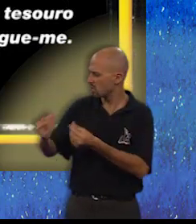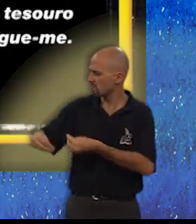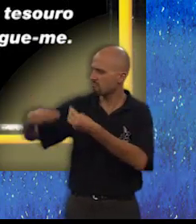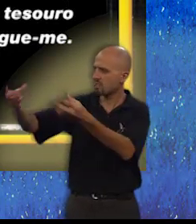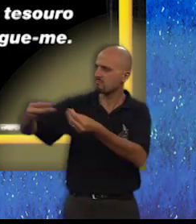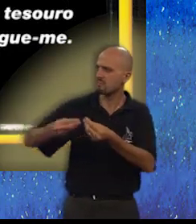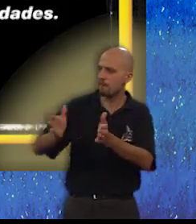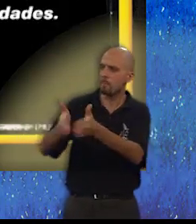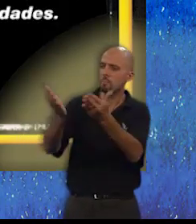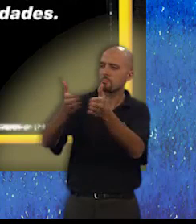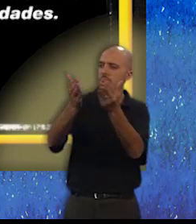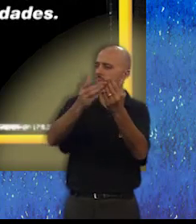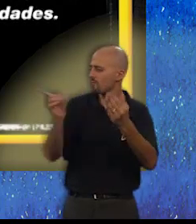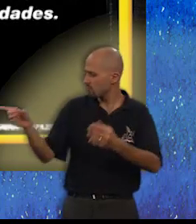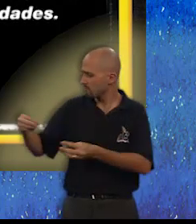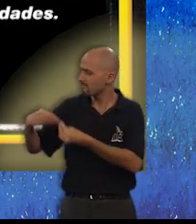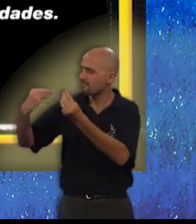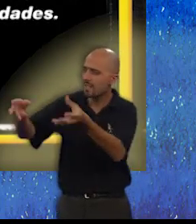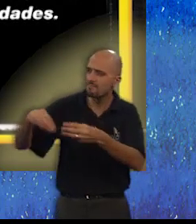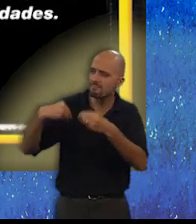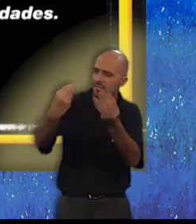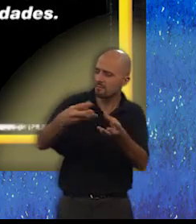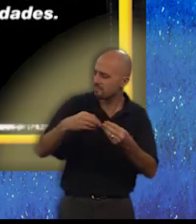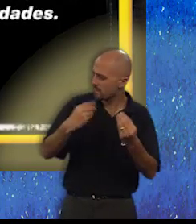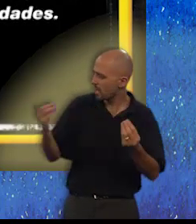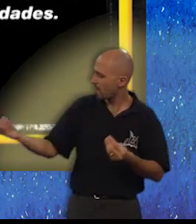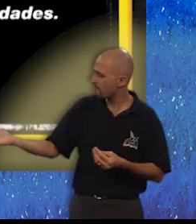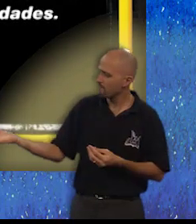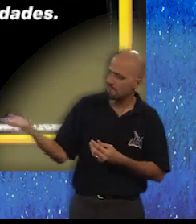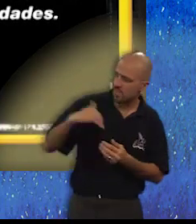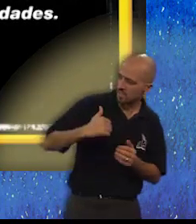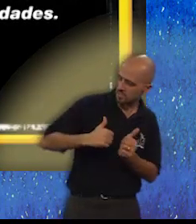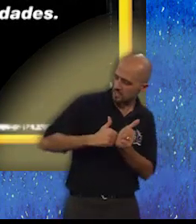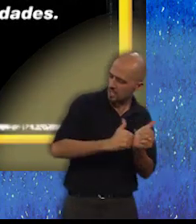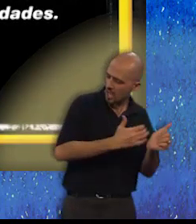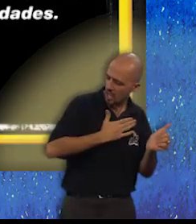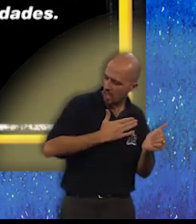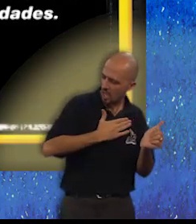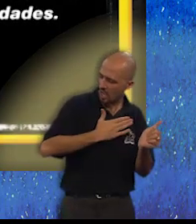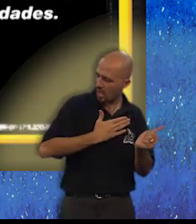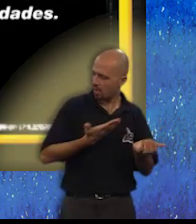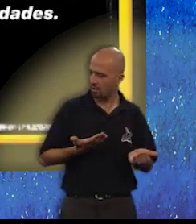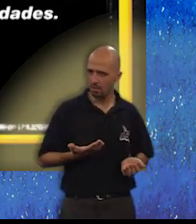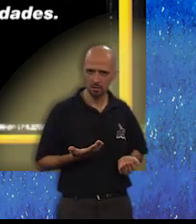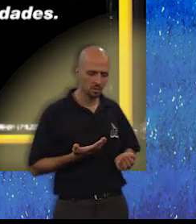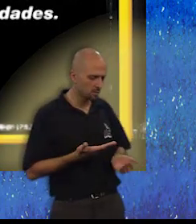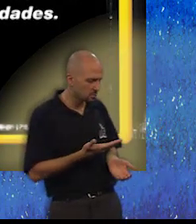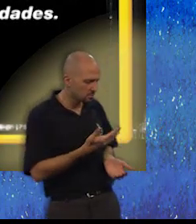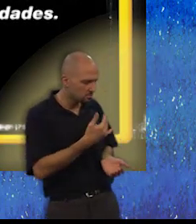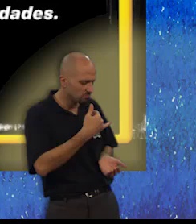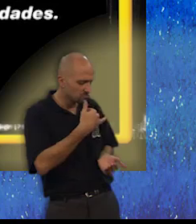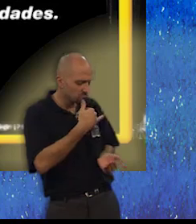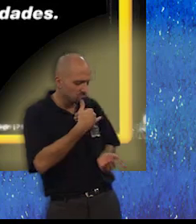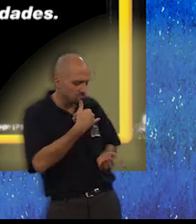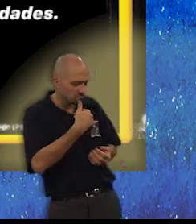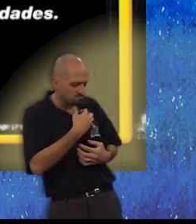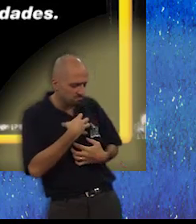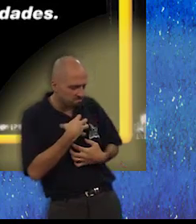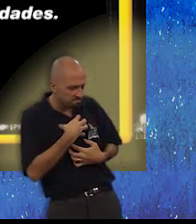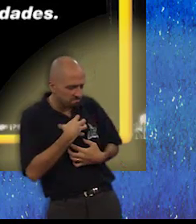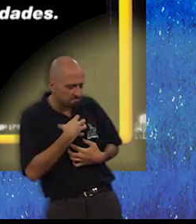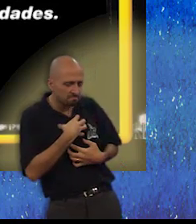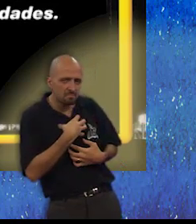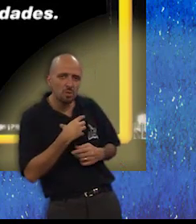vem e segue-me. Tendo, porém, o jovem ouvido esta palavra, retirou-se triste, por ser dono de